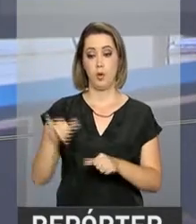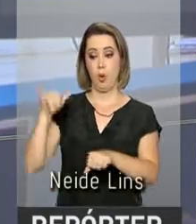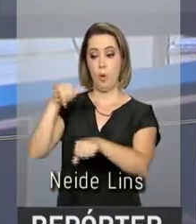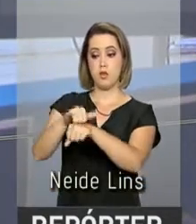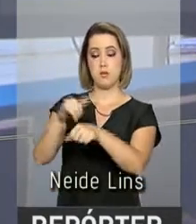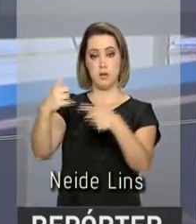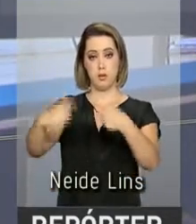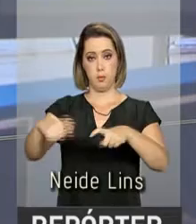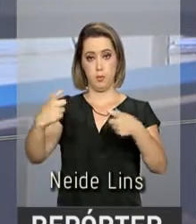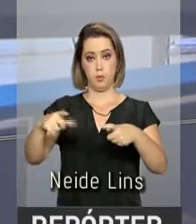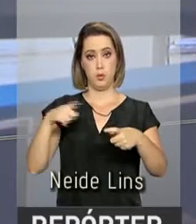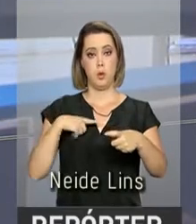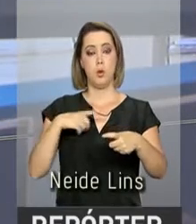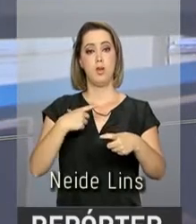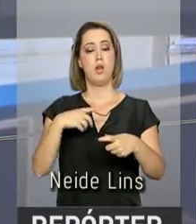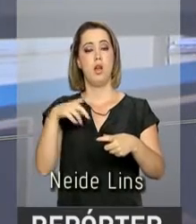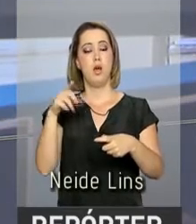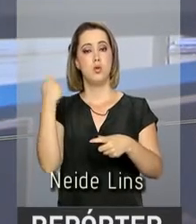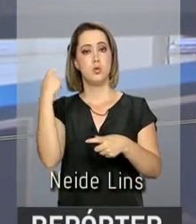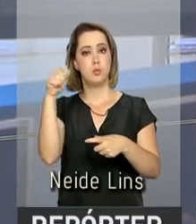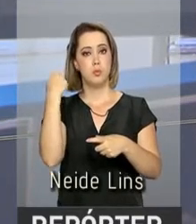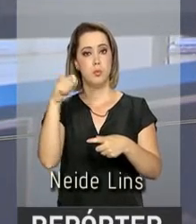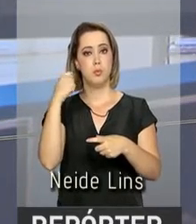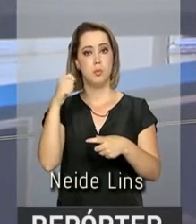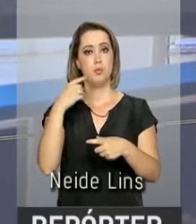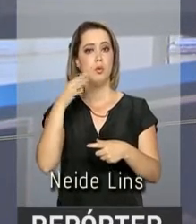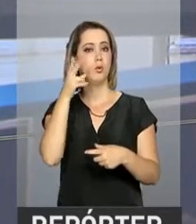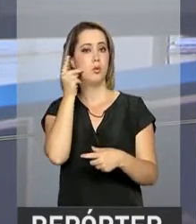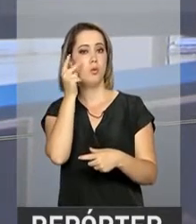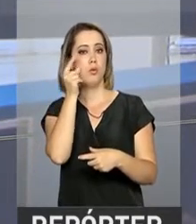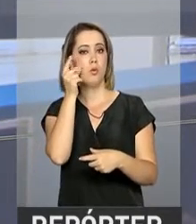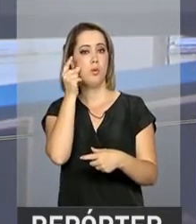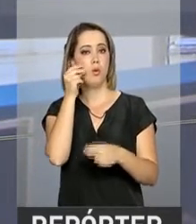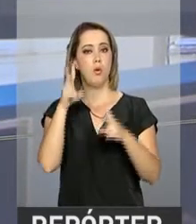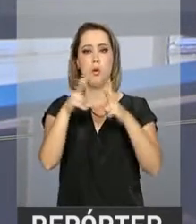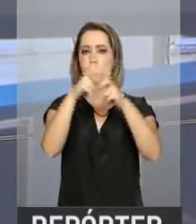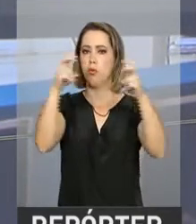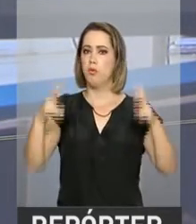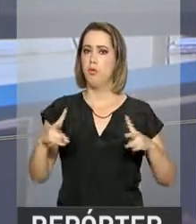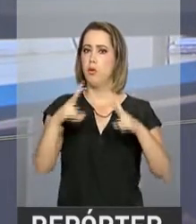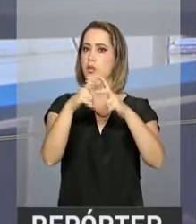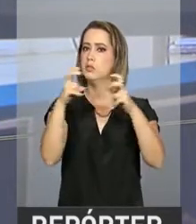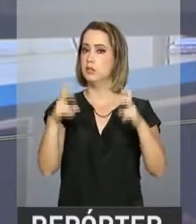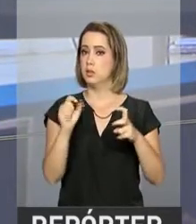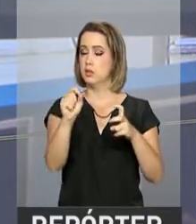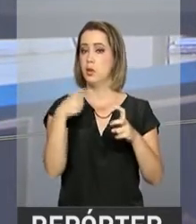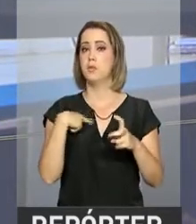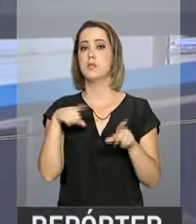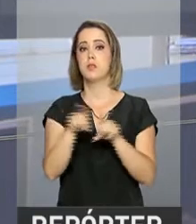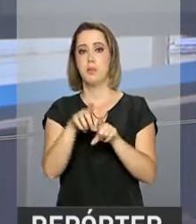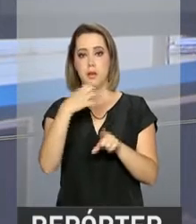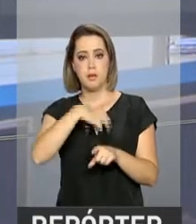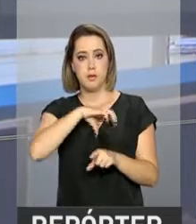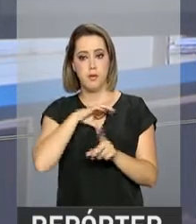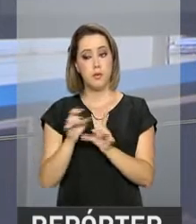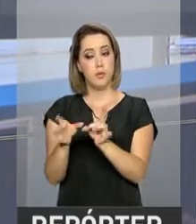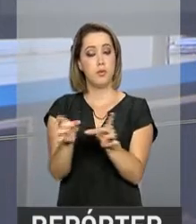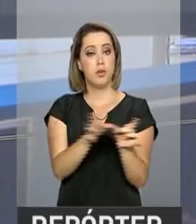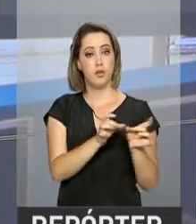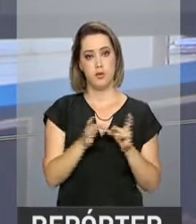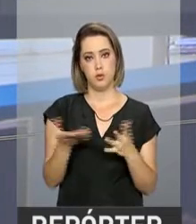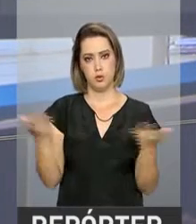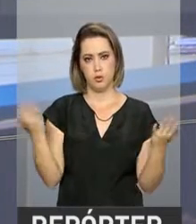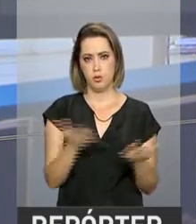os aeroportos de porto alegre e fortaleza florianópolis e salvador foram concedidos à iniciativa privada com a concessão